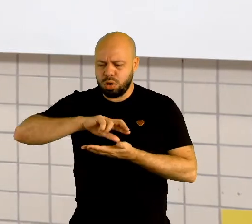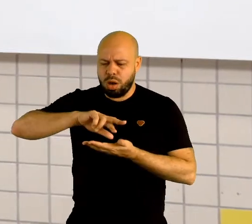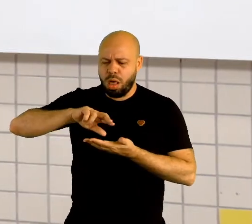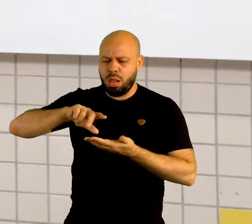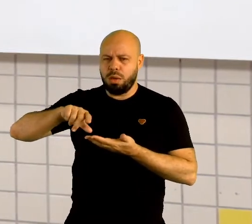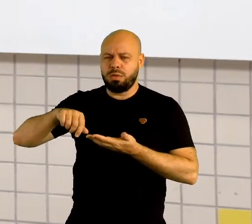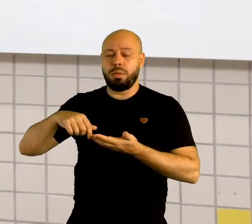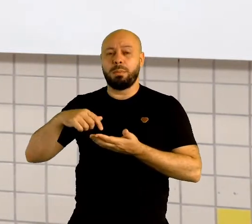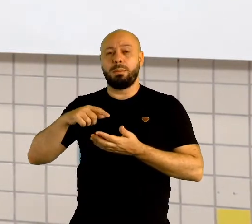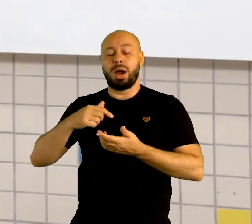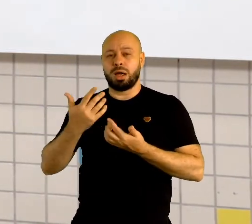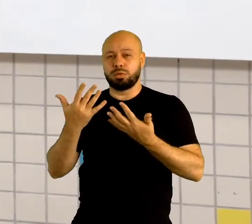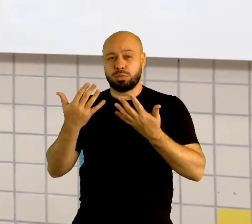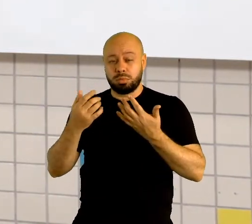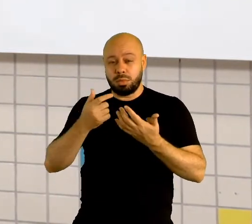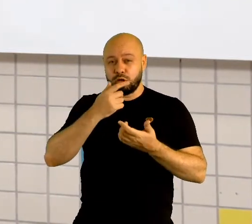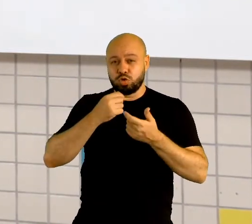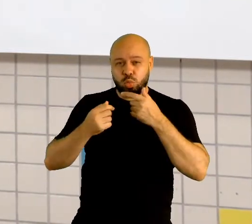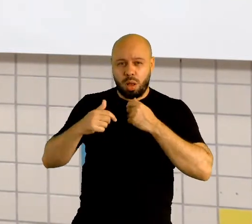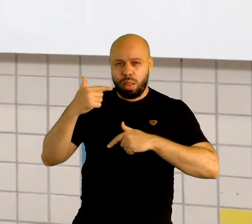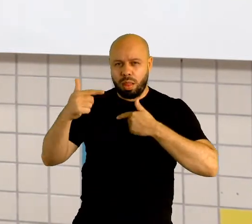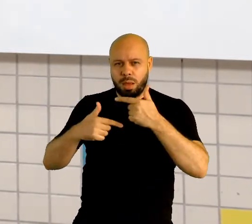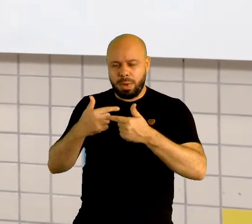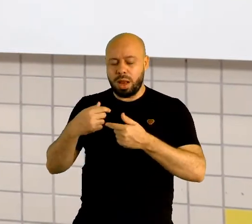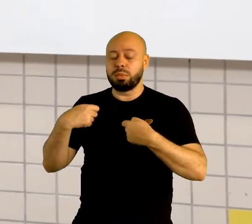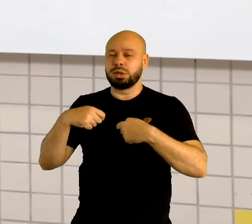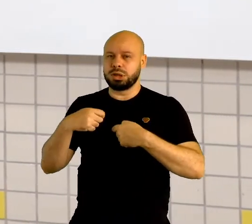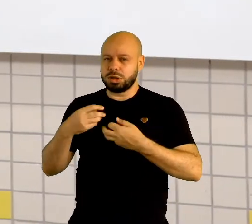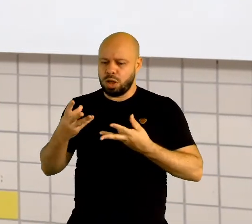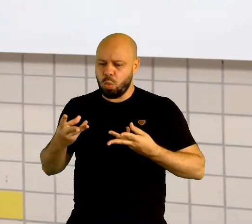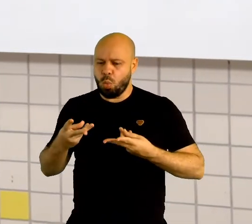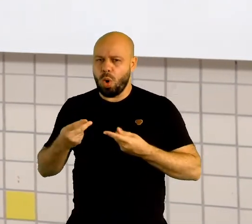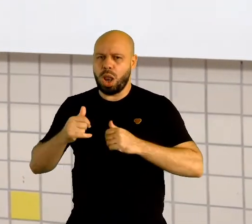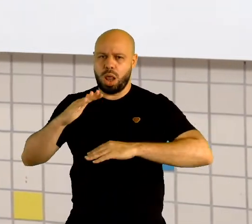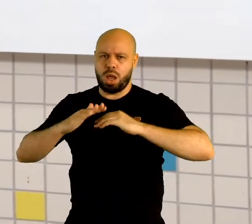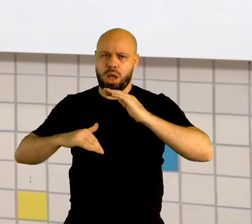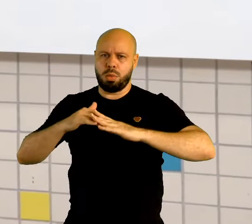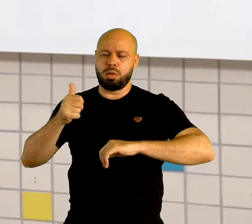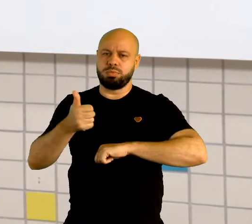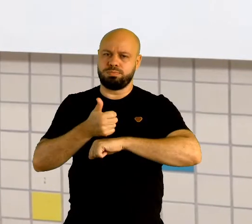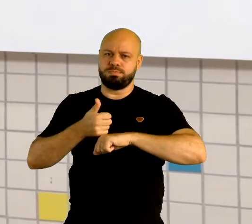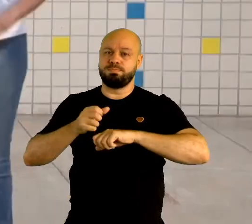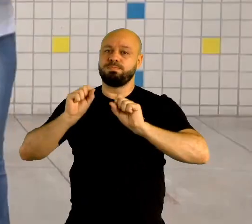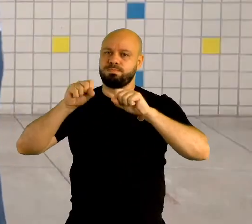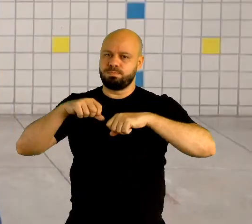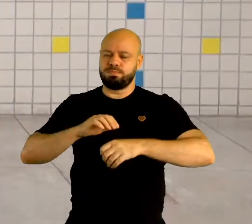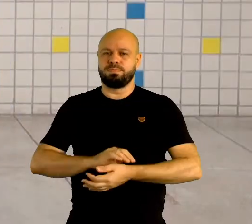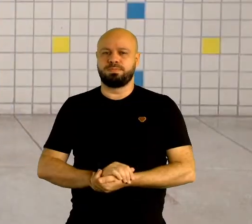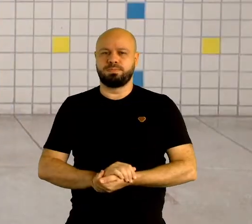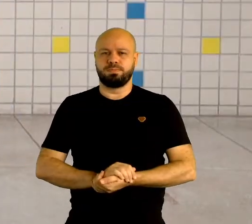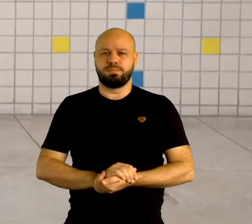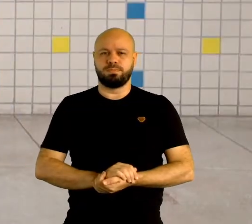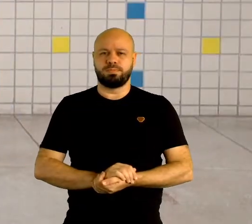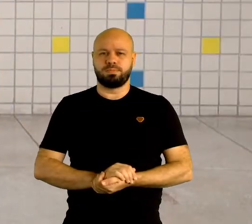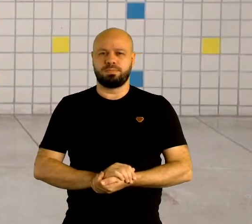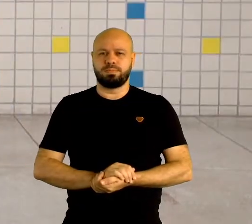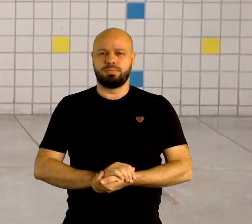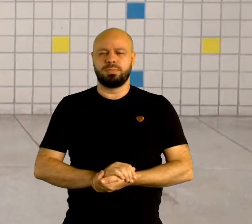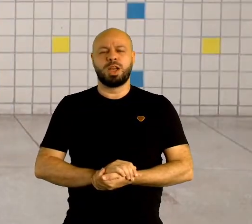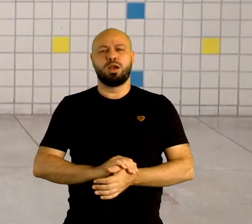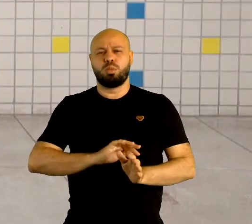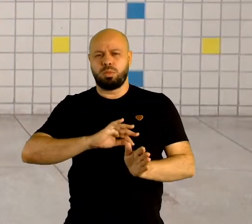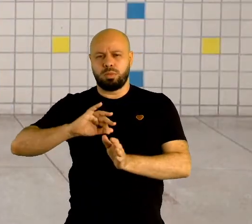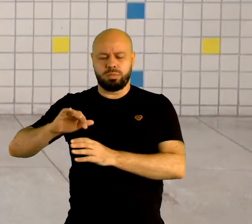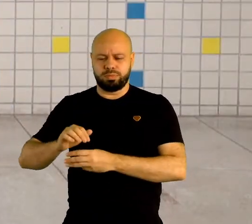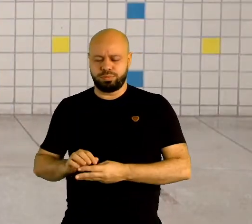na agricultura sustentável, ela precisa ser qualificada também. E indústria, alunos,